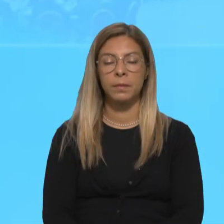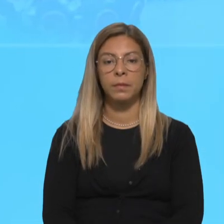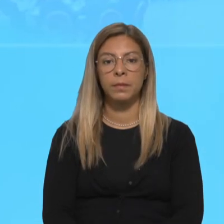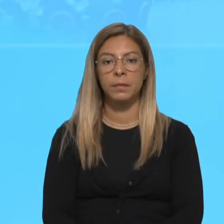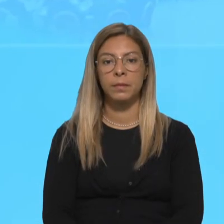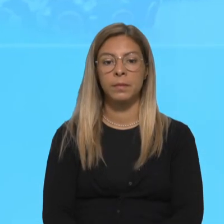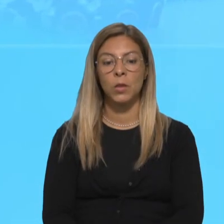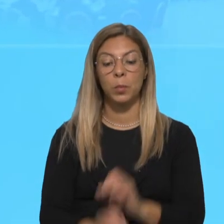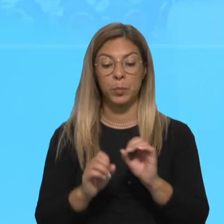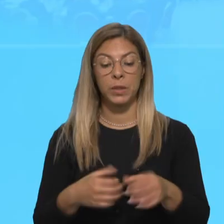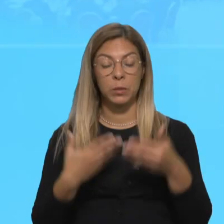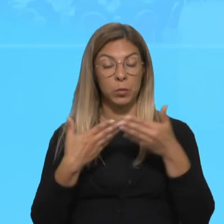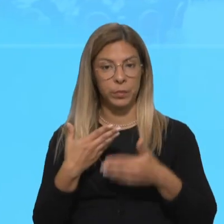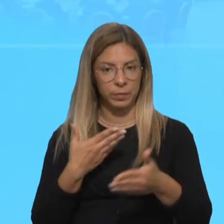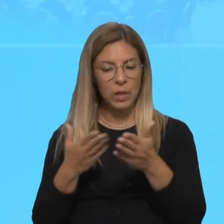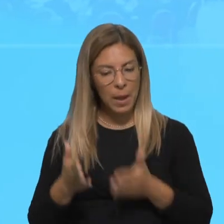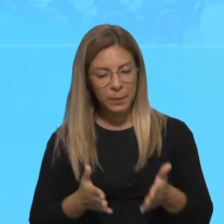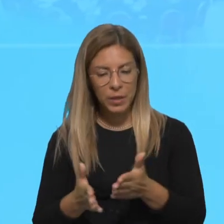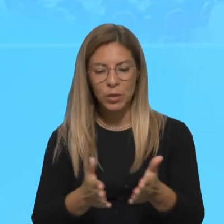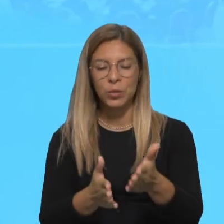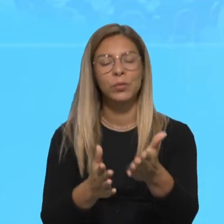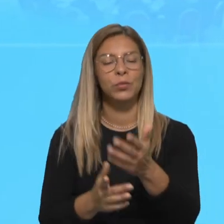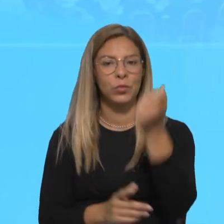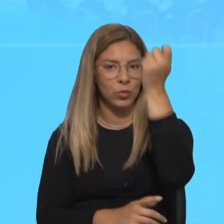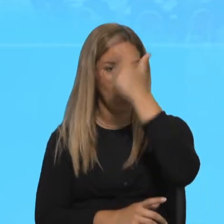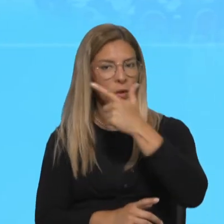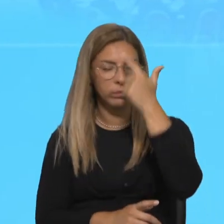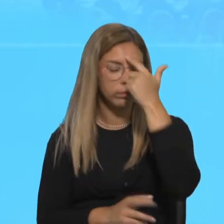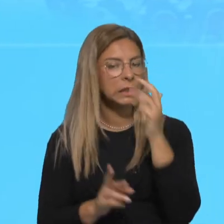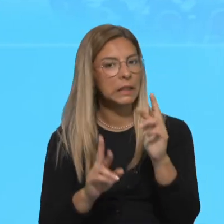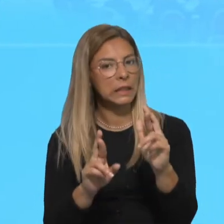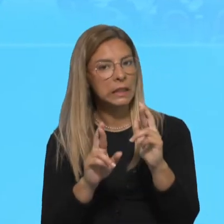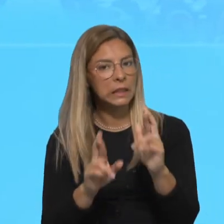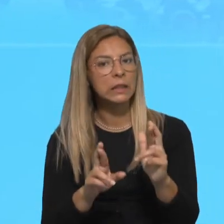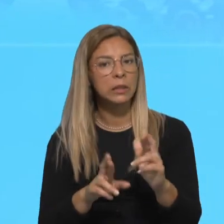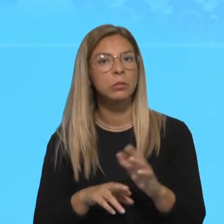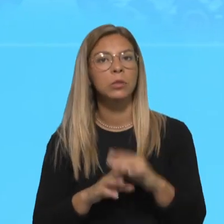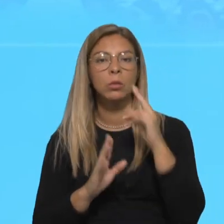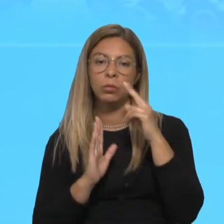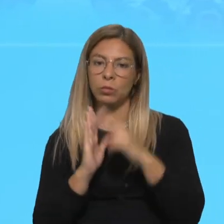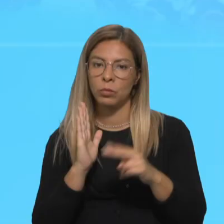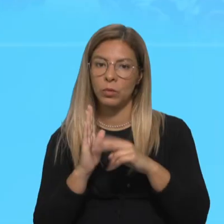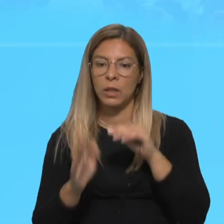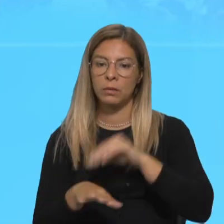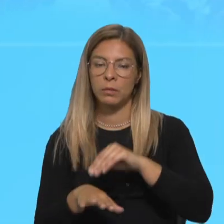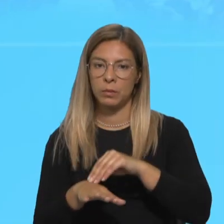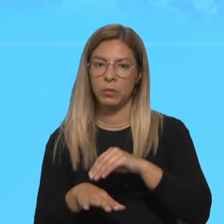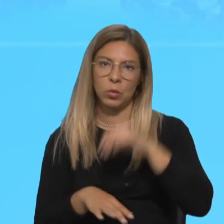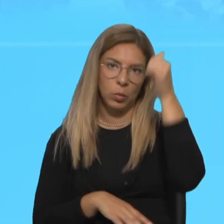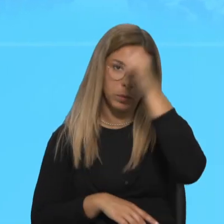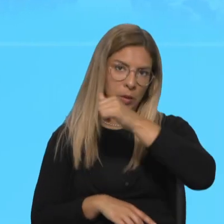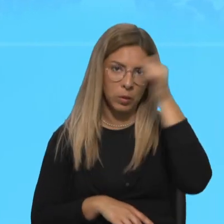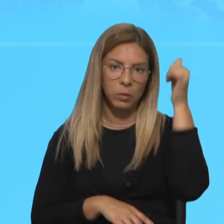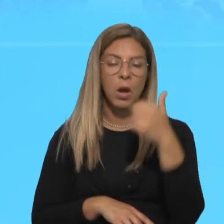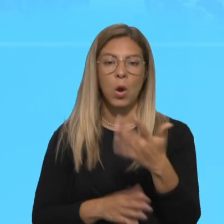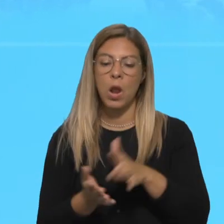O início de uma caminhada nova na história, em torno da esperança, que o Padre Lourenço escolheu na liturgia de domingo. Vamos ouvir o texto do Evangelho que é